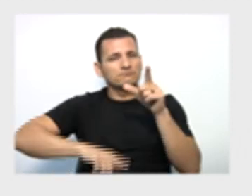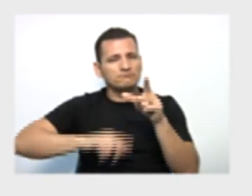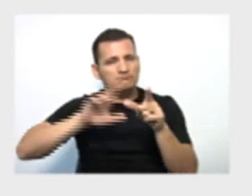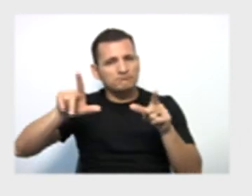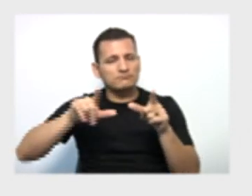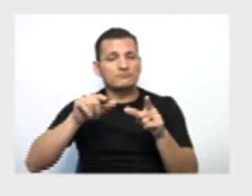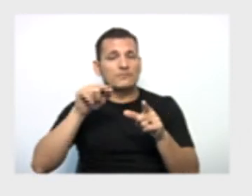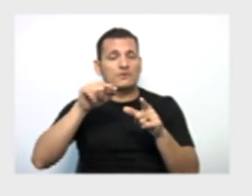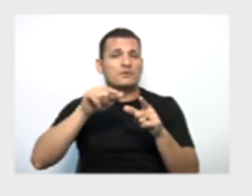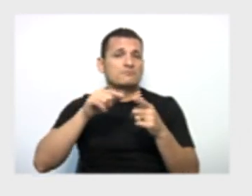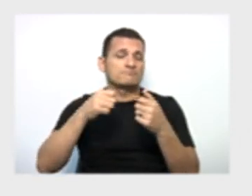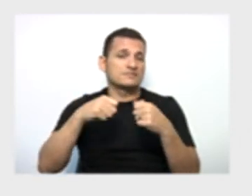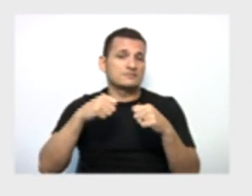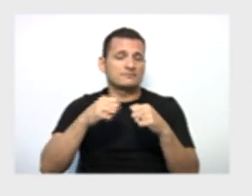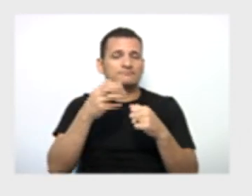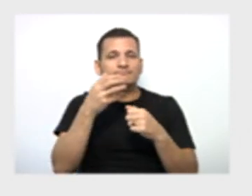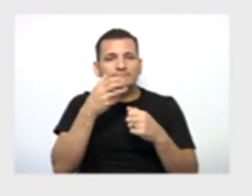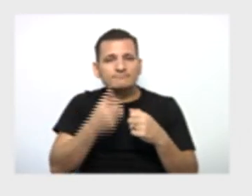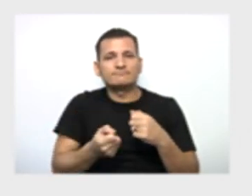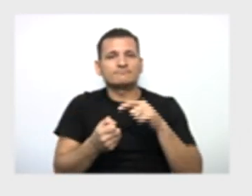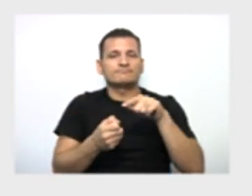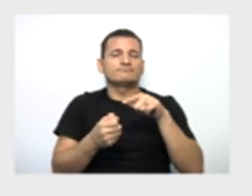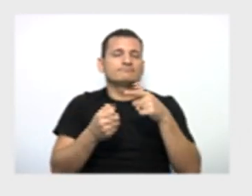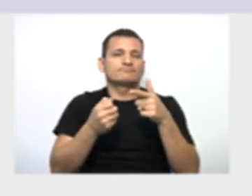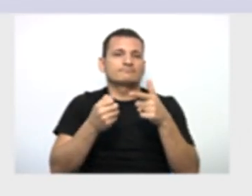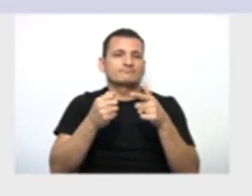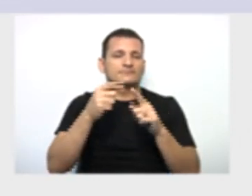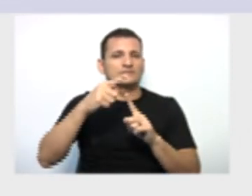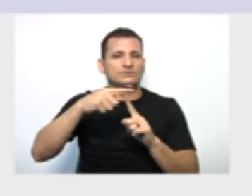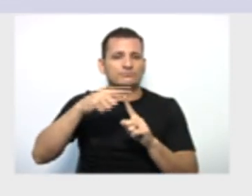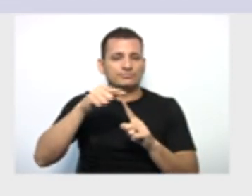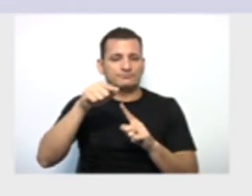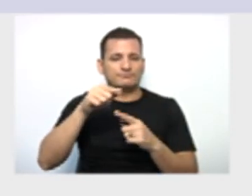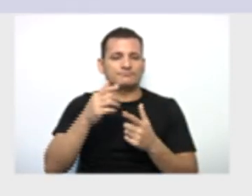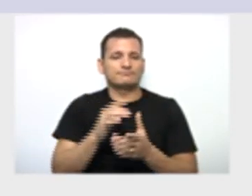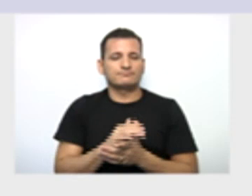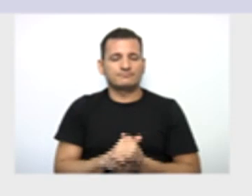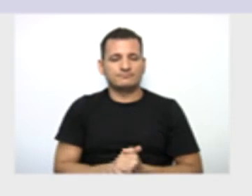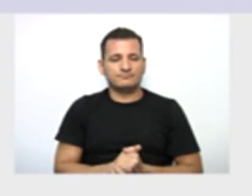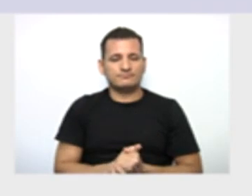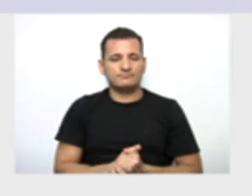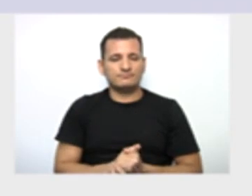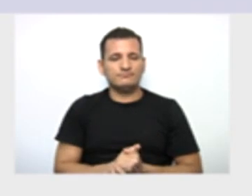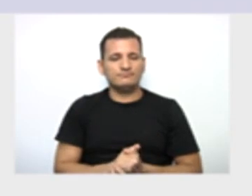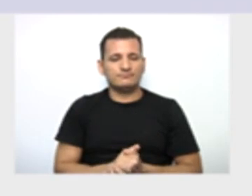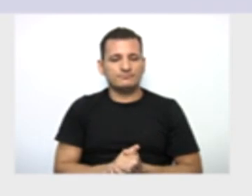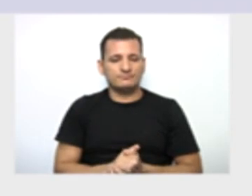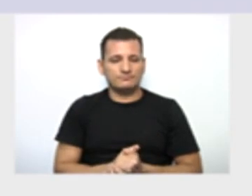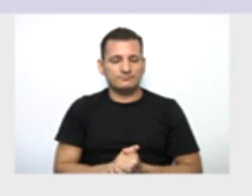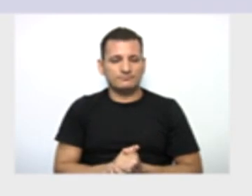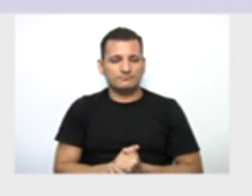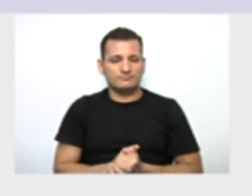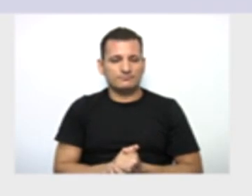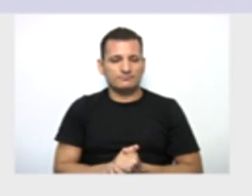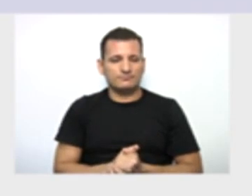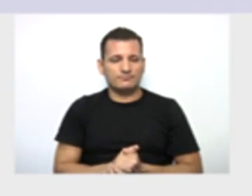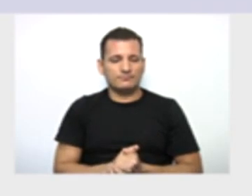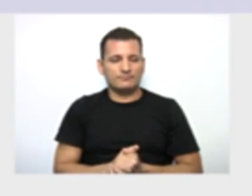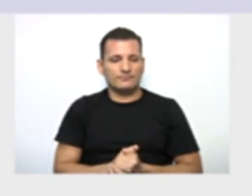que é para ele reconhecer esses arquivos nesse formato nosso aqui latino-americano,